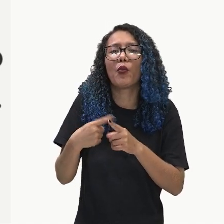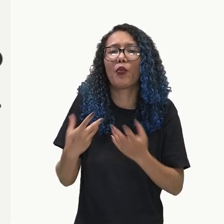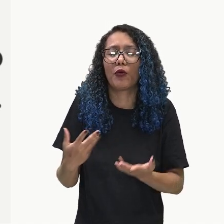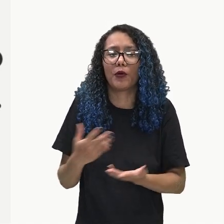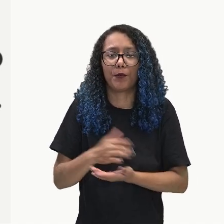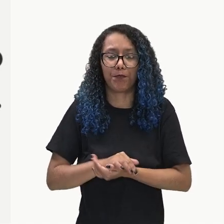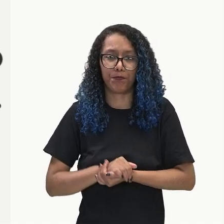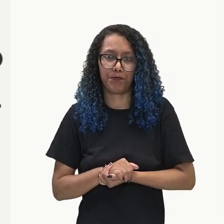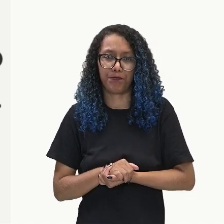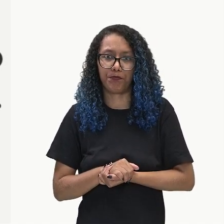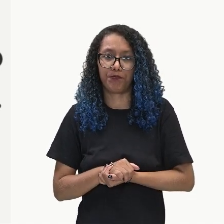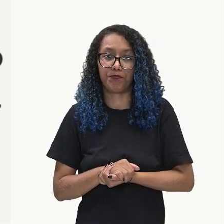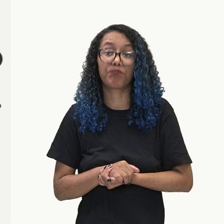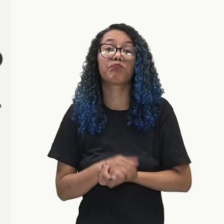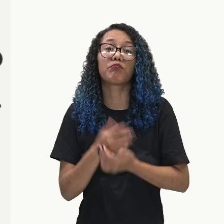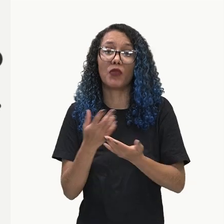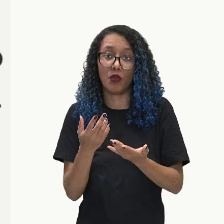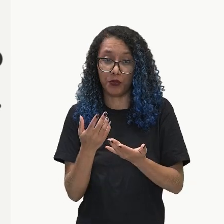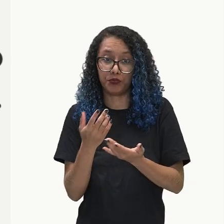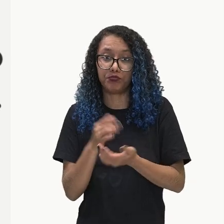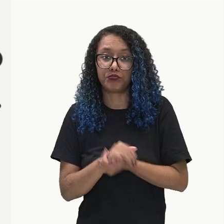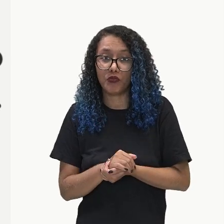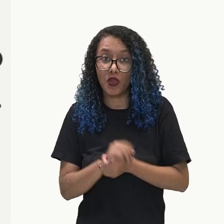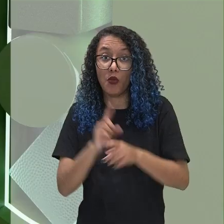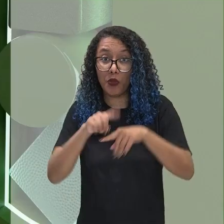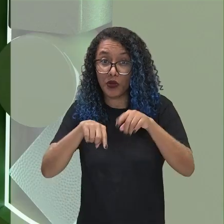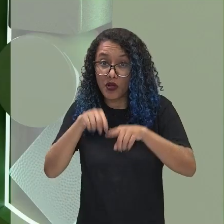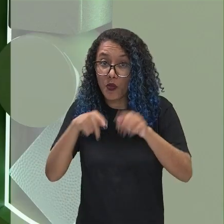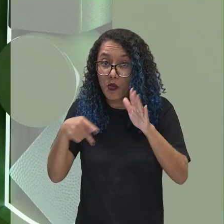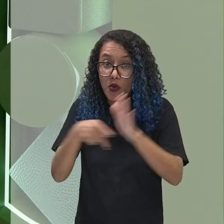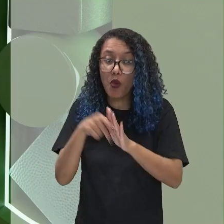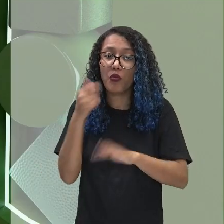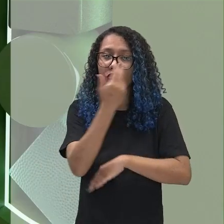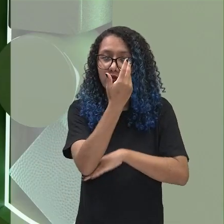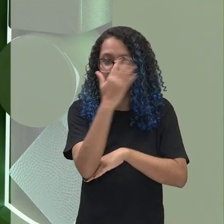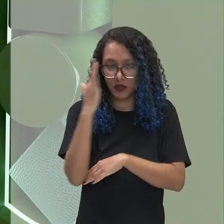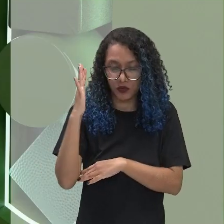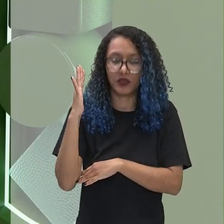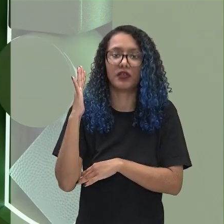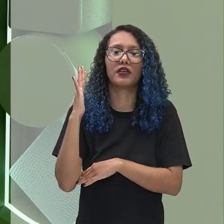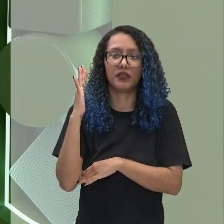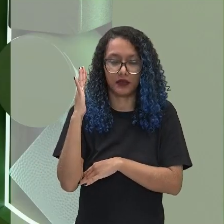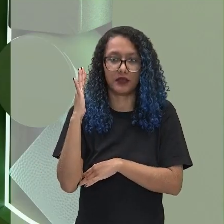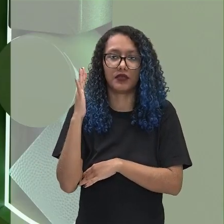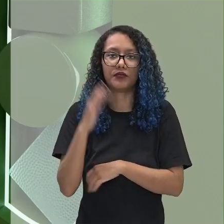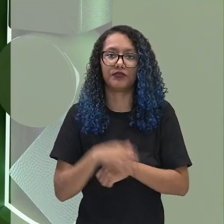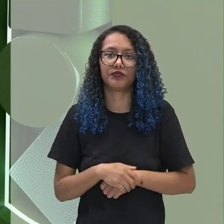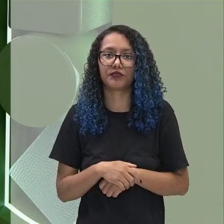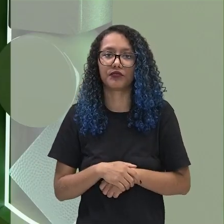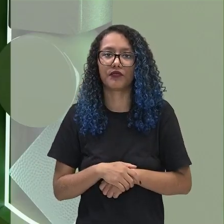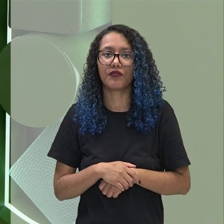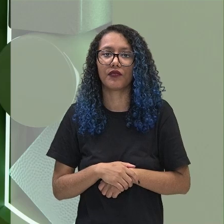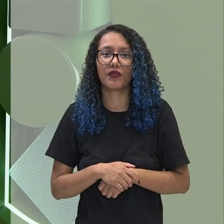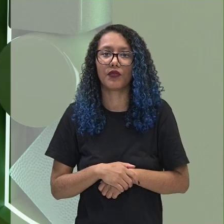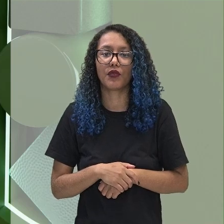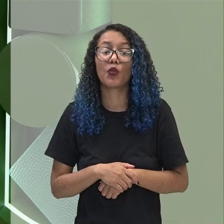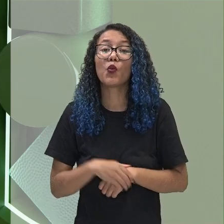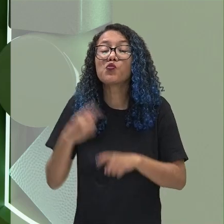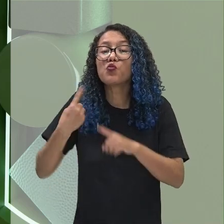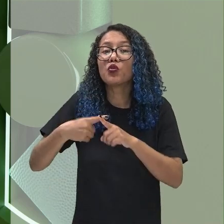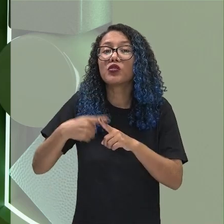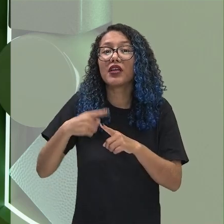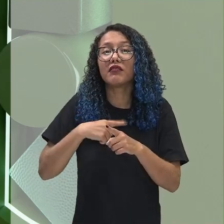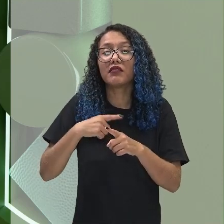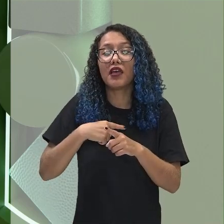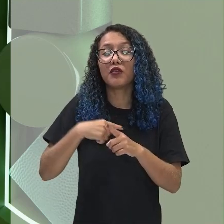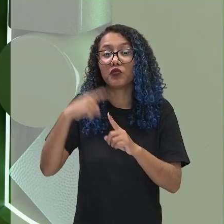que se encontra na natureza e com o qual nós utilizamos, né? Como ele apresenta, é